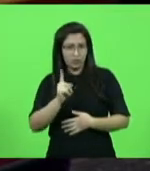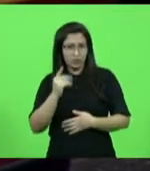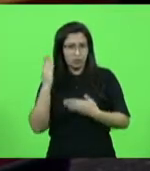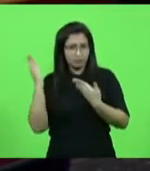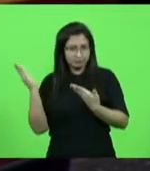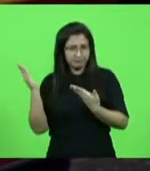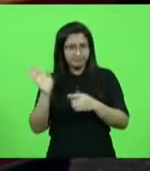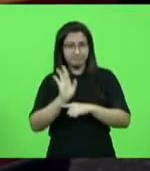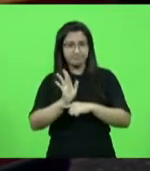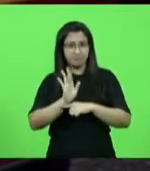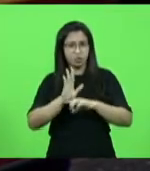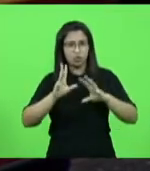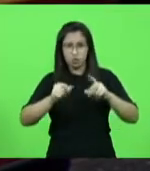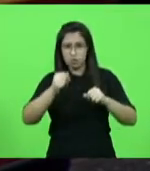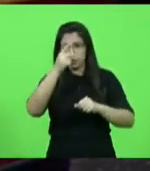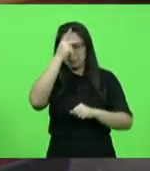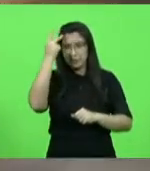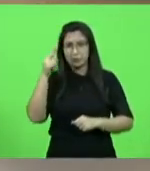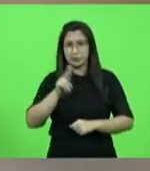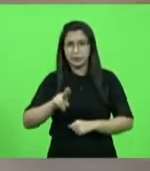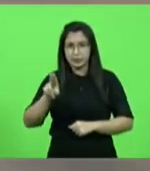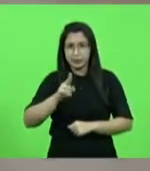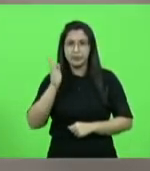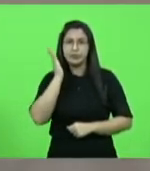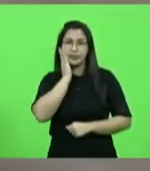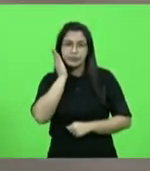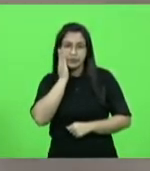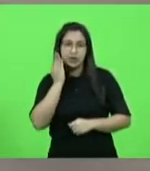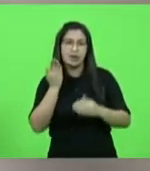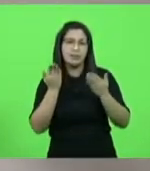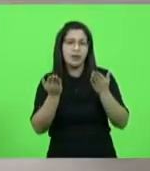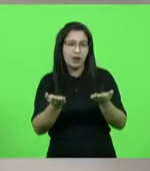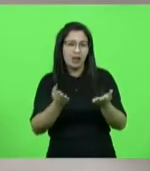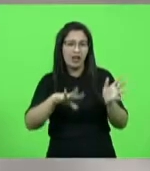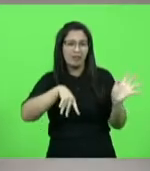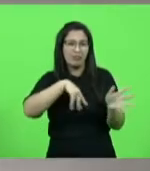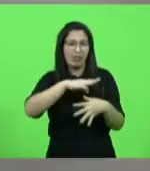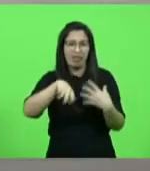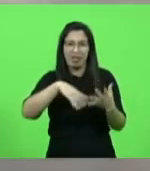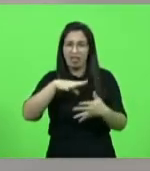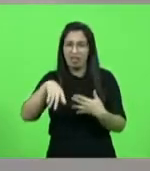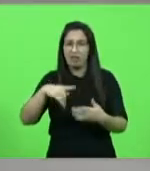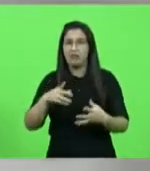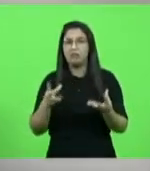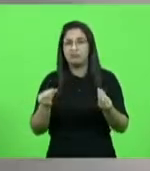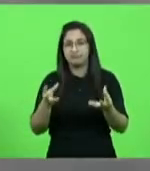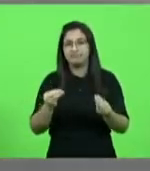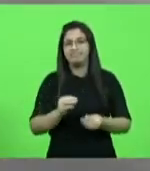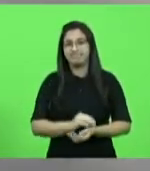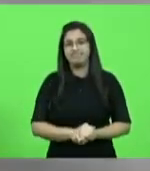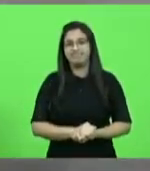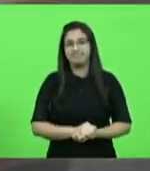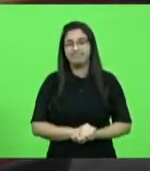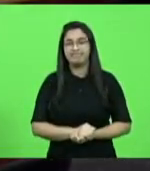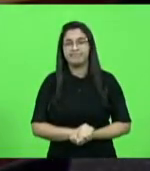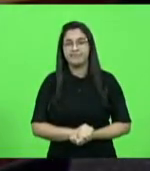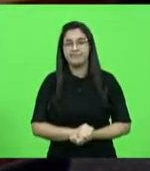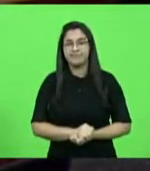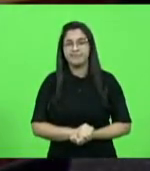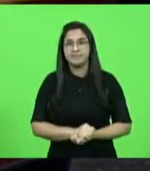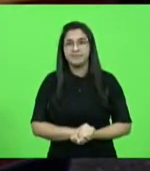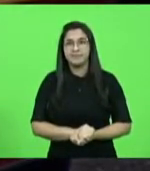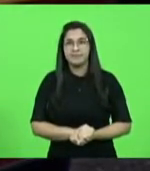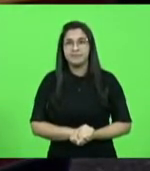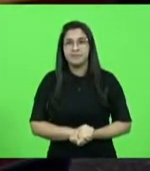as pessoas que por lá passam têm consciência de como está a nossa BR-470. Obrigado, senhor presidente.